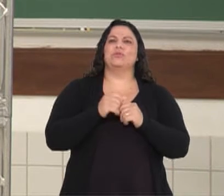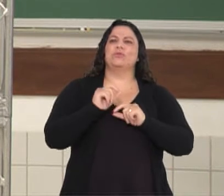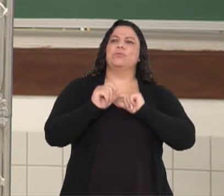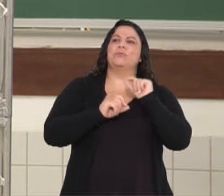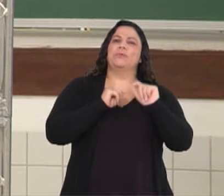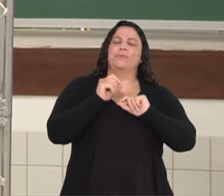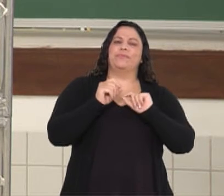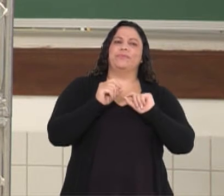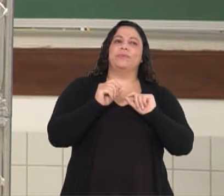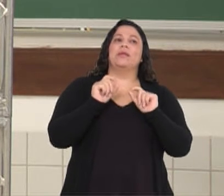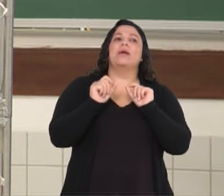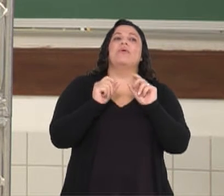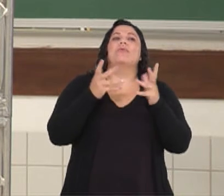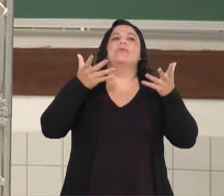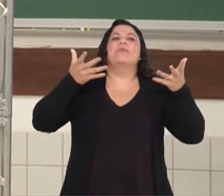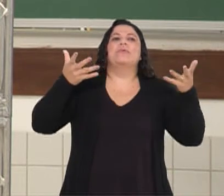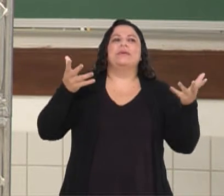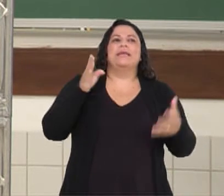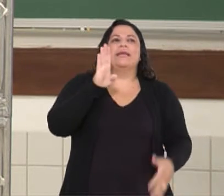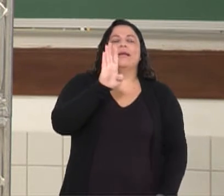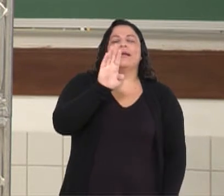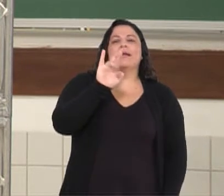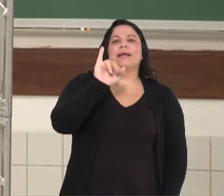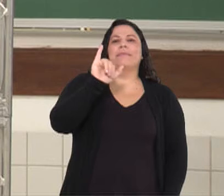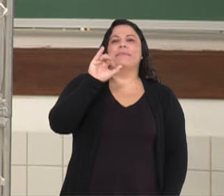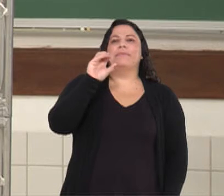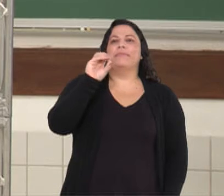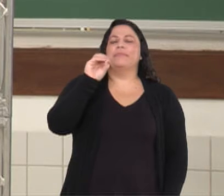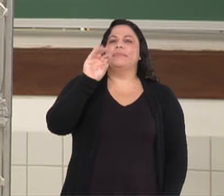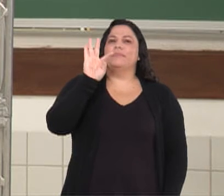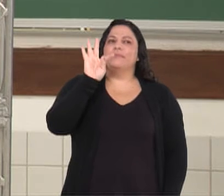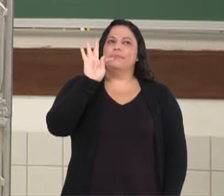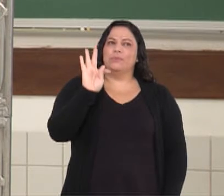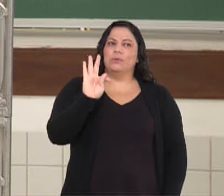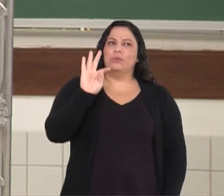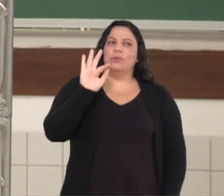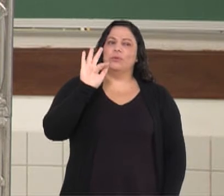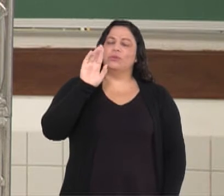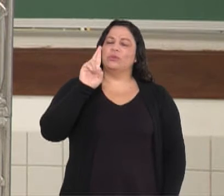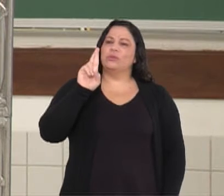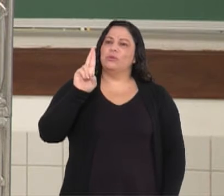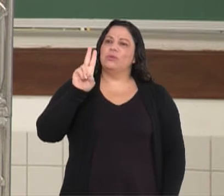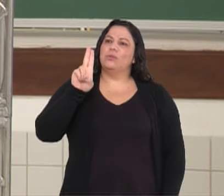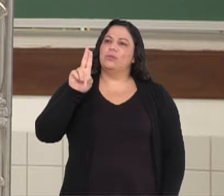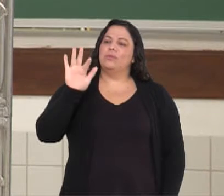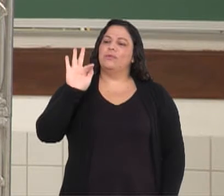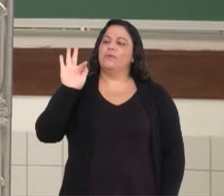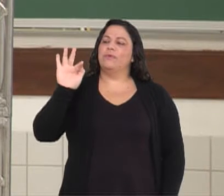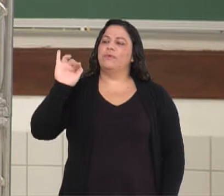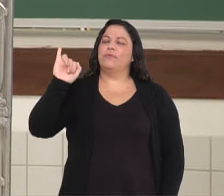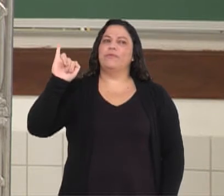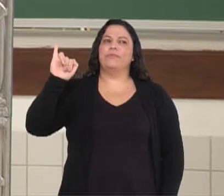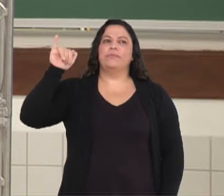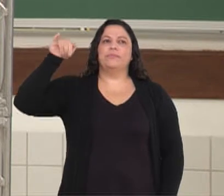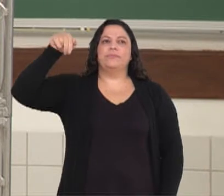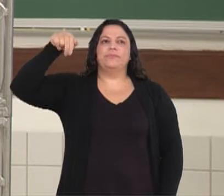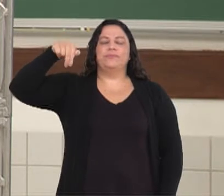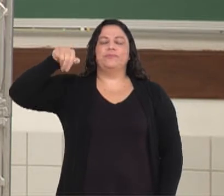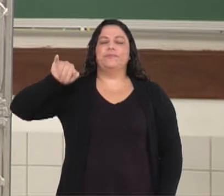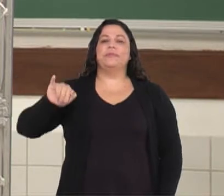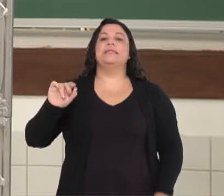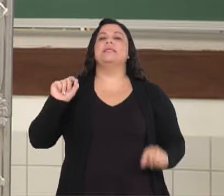de Briot-Ruffini. É um dispositivo utilizado principalmente para a divisão de um polinômio por um